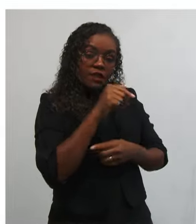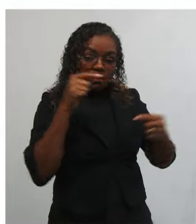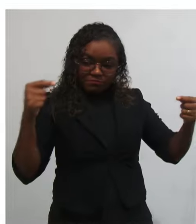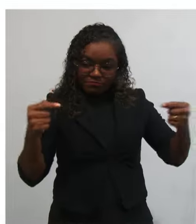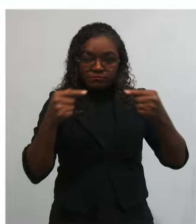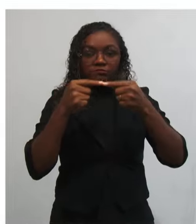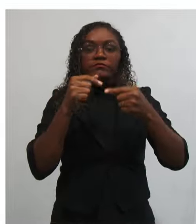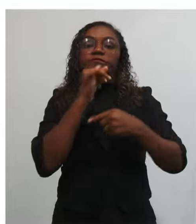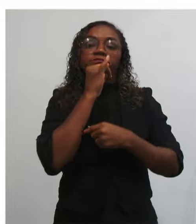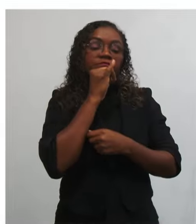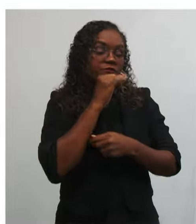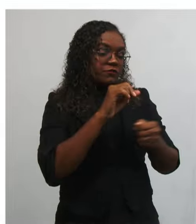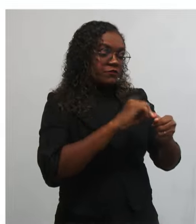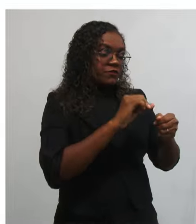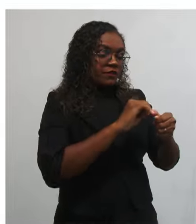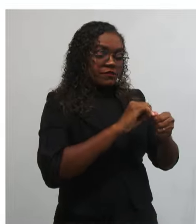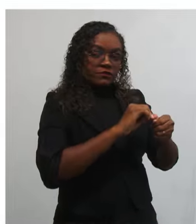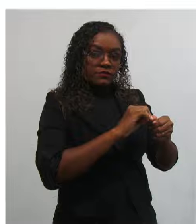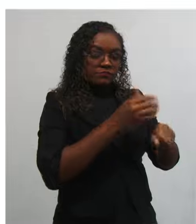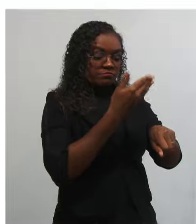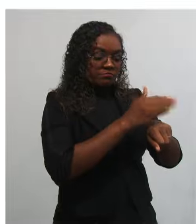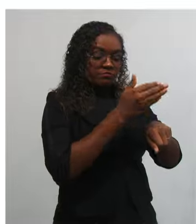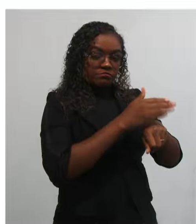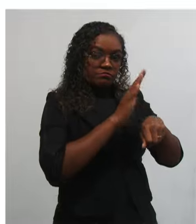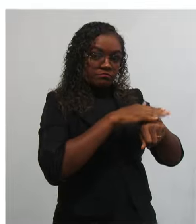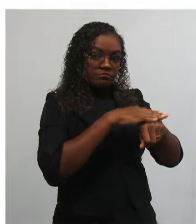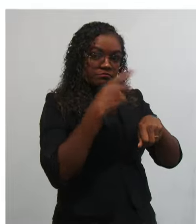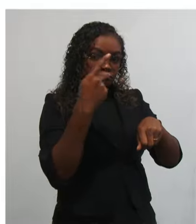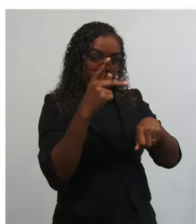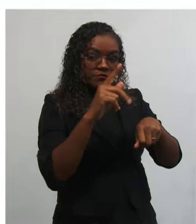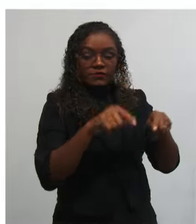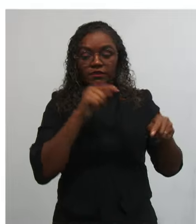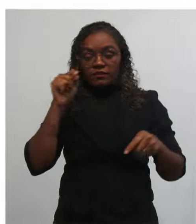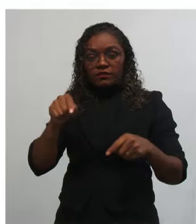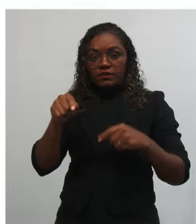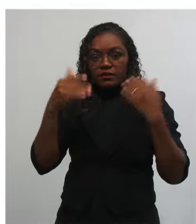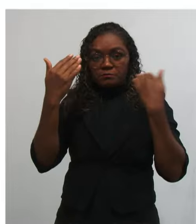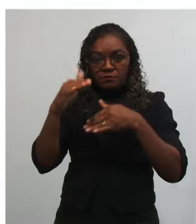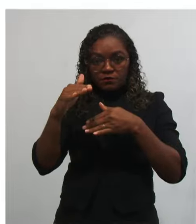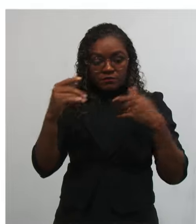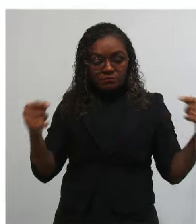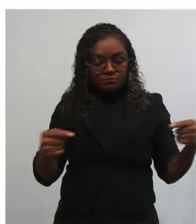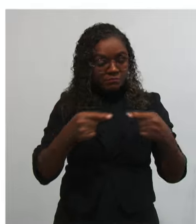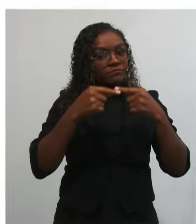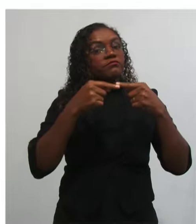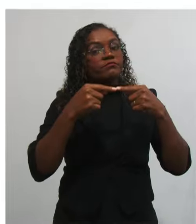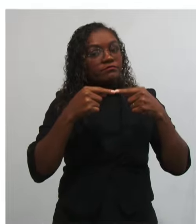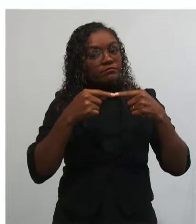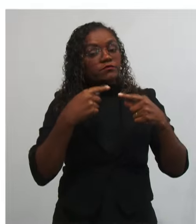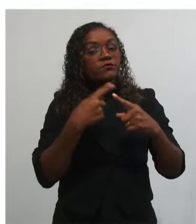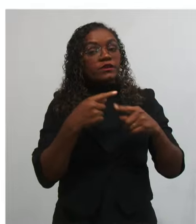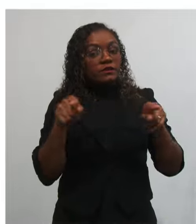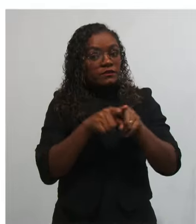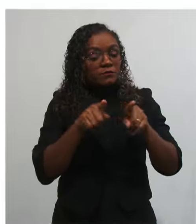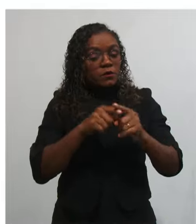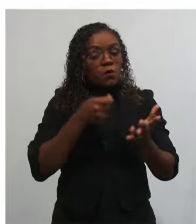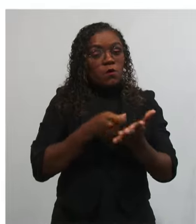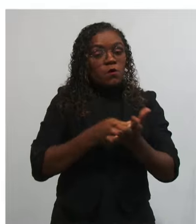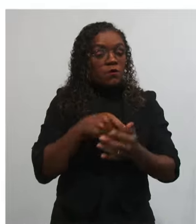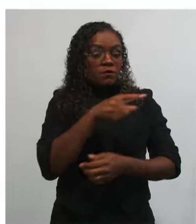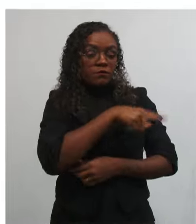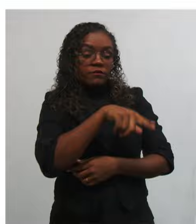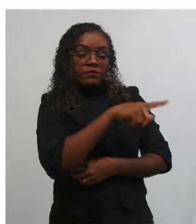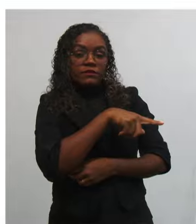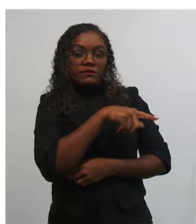avaliativa coerente com a prática pedagógica E aí nesse sentido exigir que os estudantes se dediquem a estudar